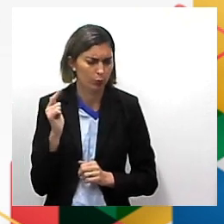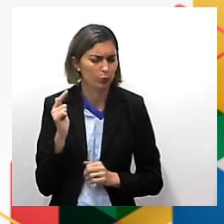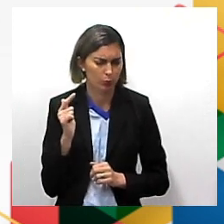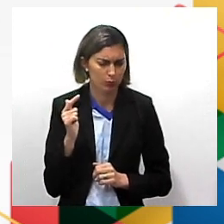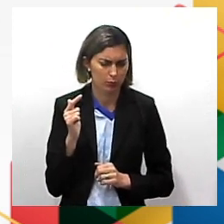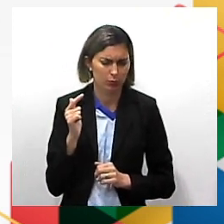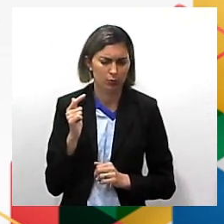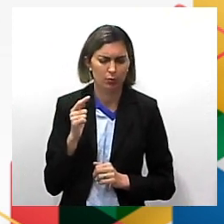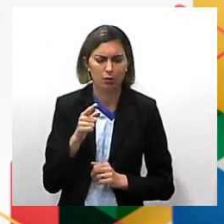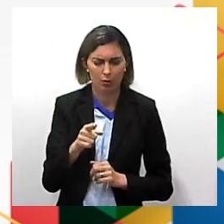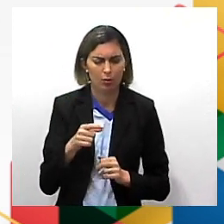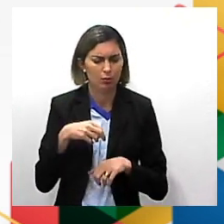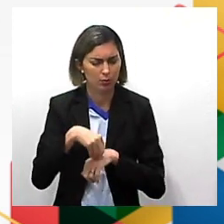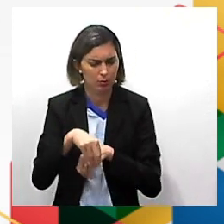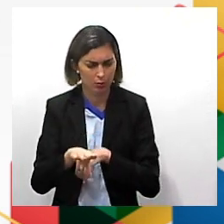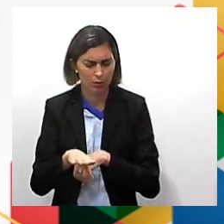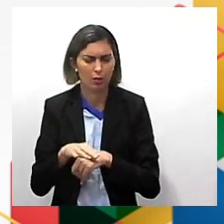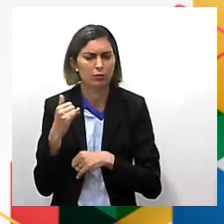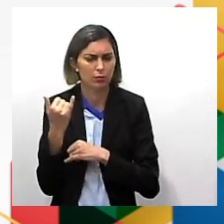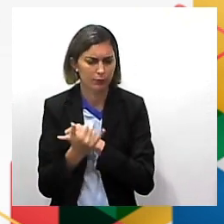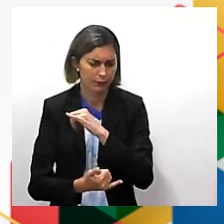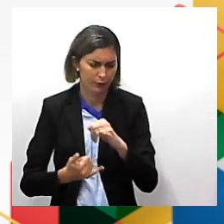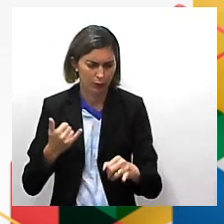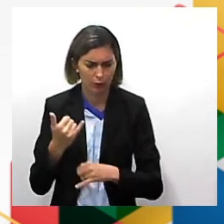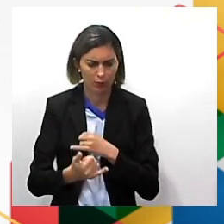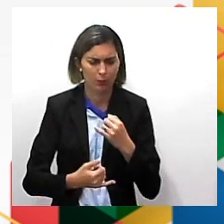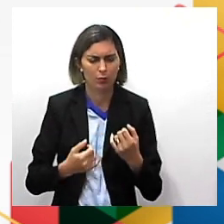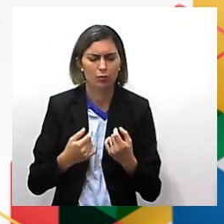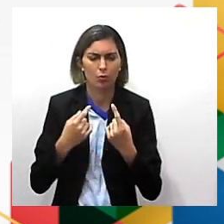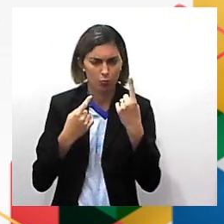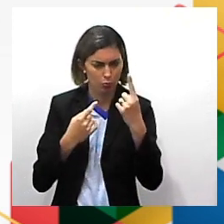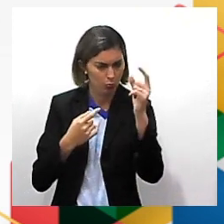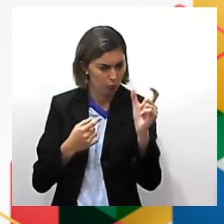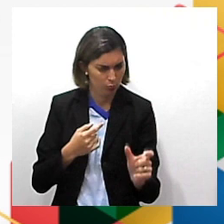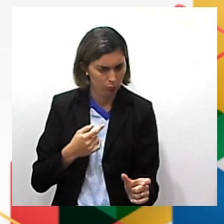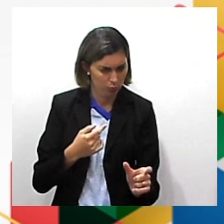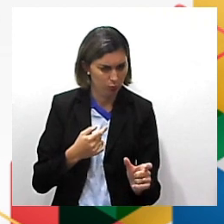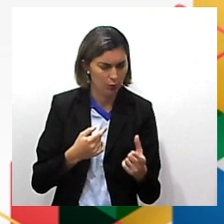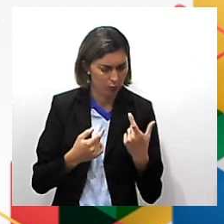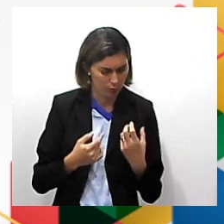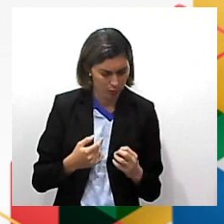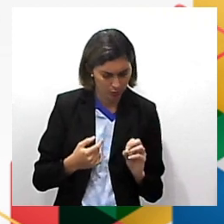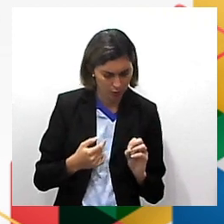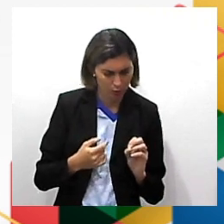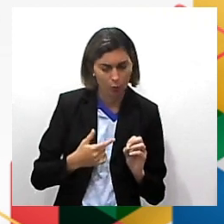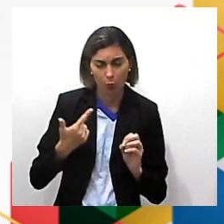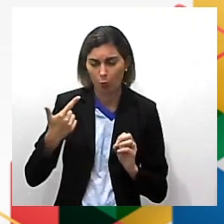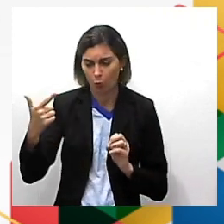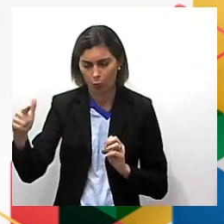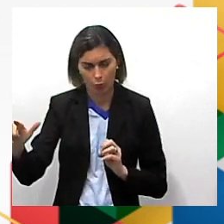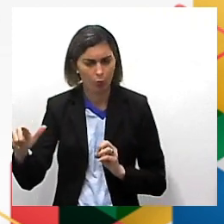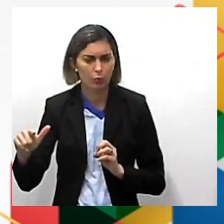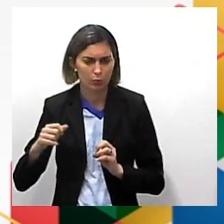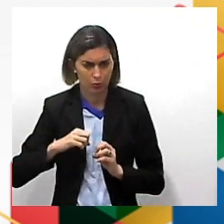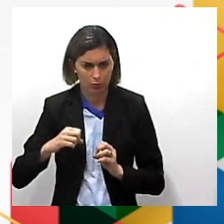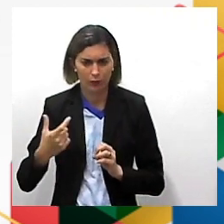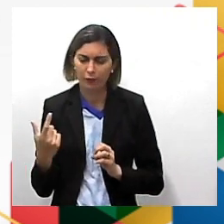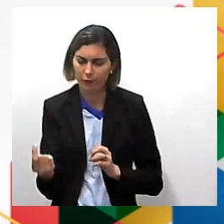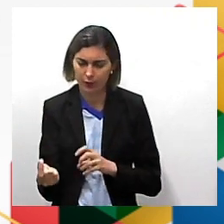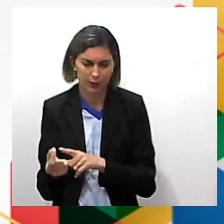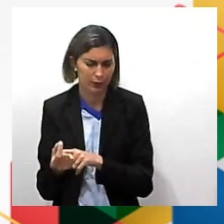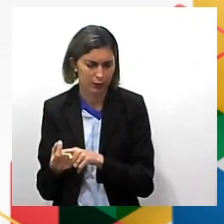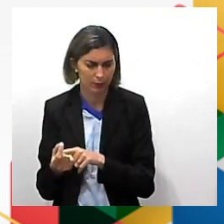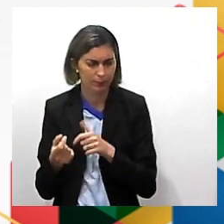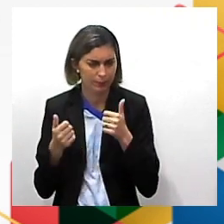outras alternativas trazem a informação de um personagem sai do ponto 0 e o outro personagem sai do ponto